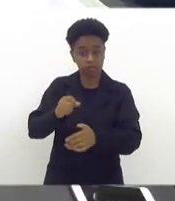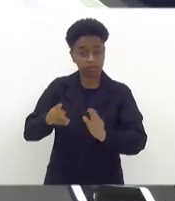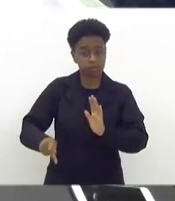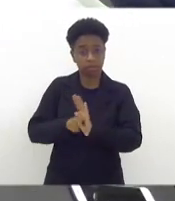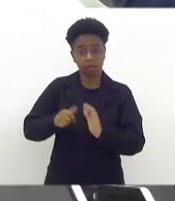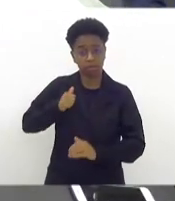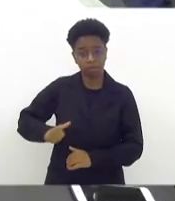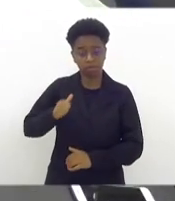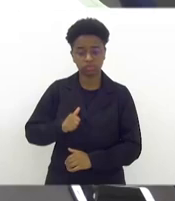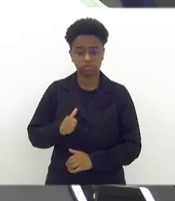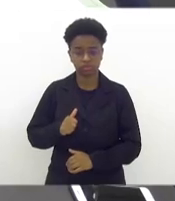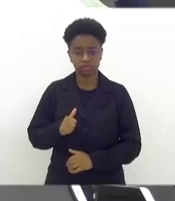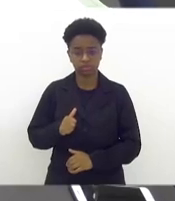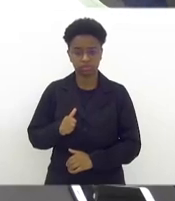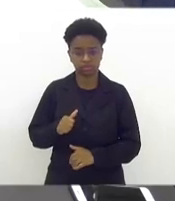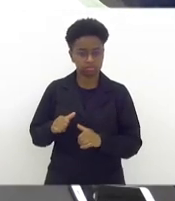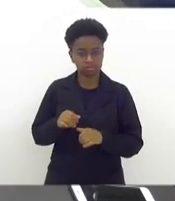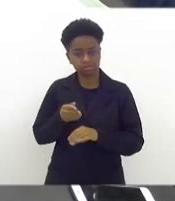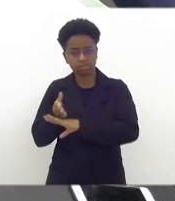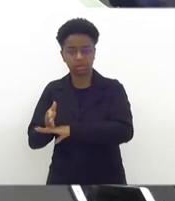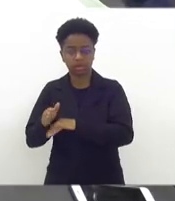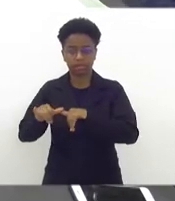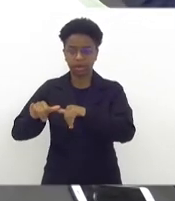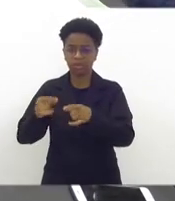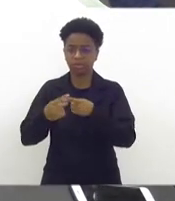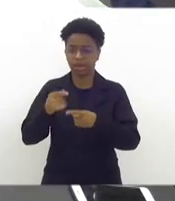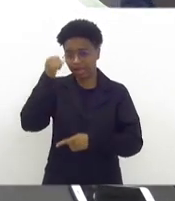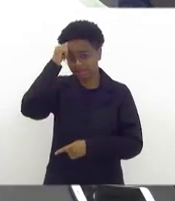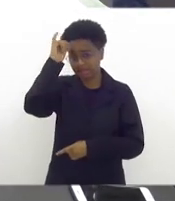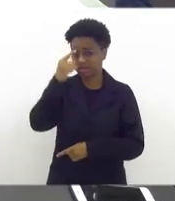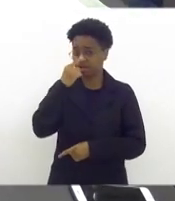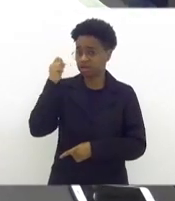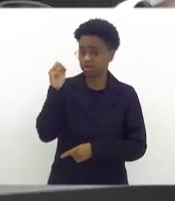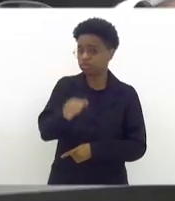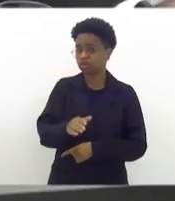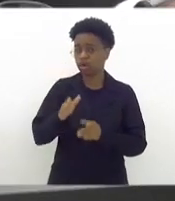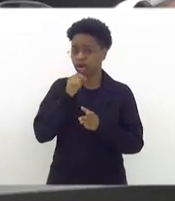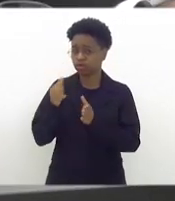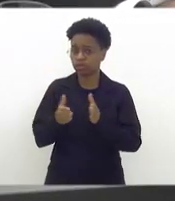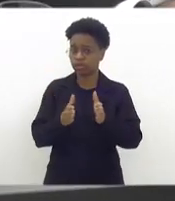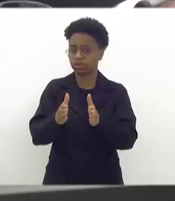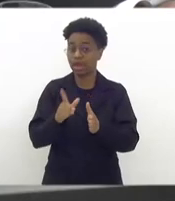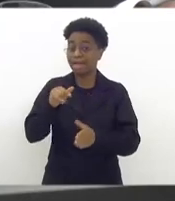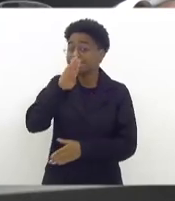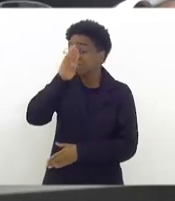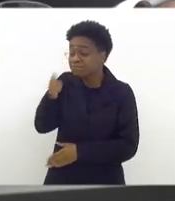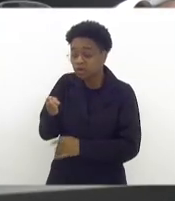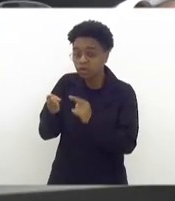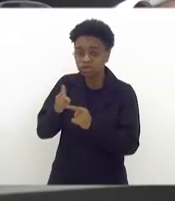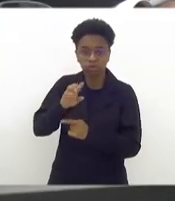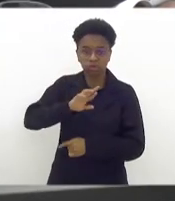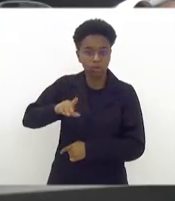suas bolsas para o mercado, para não entupir o meio ambiente, os rios, de bilhões. A gente não está falando de milhões, a gente está